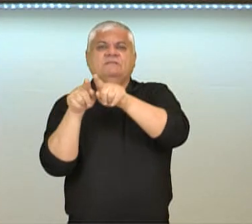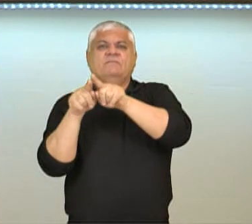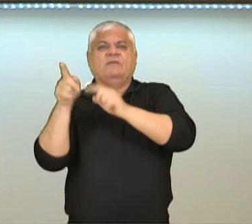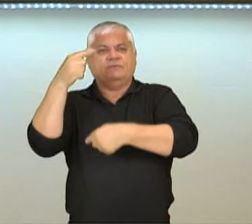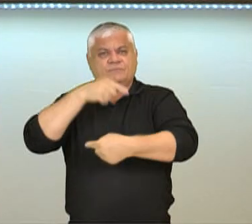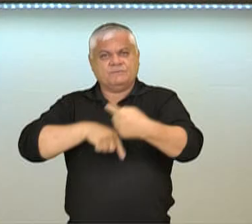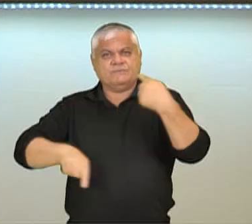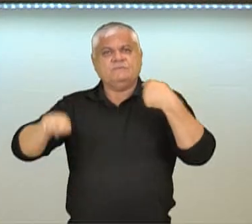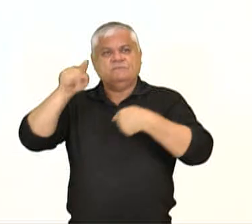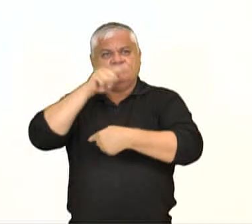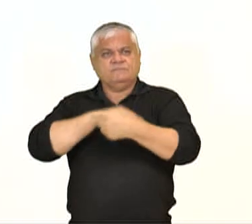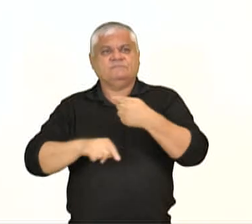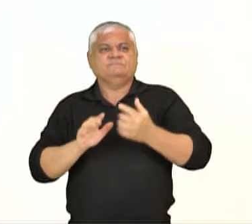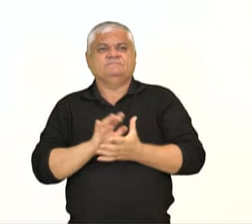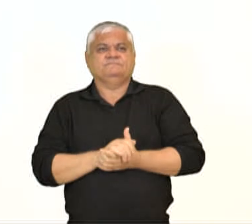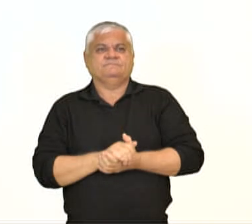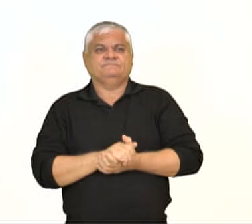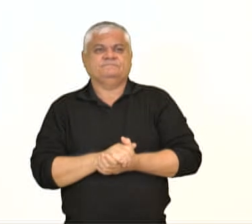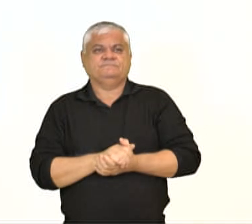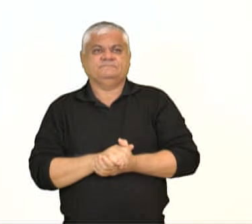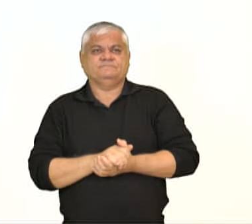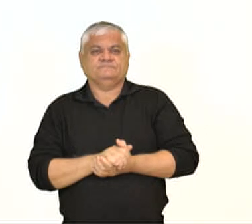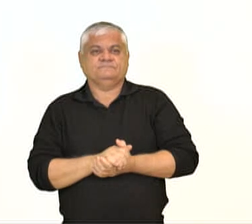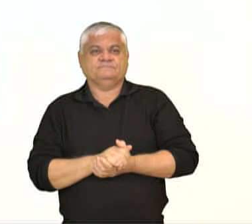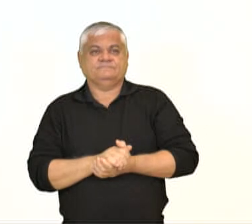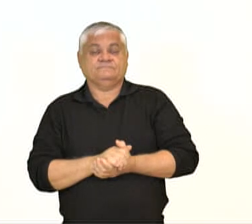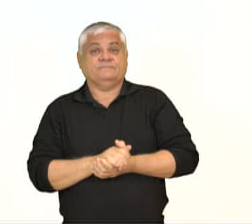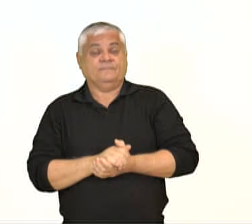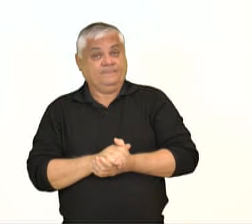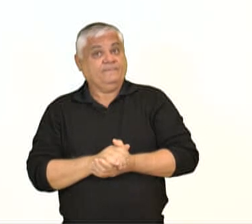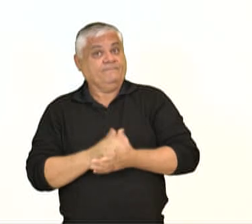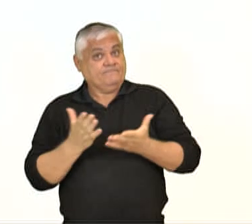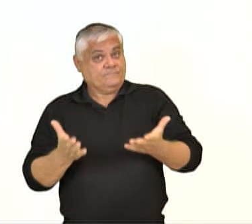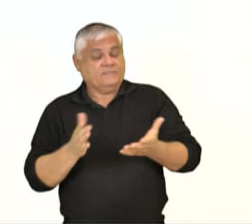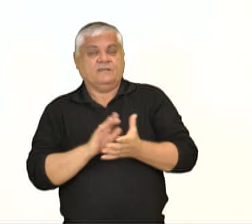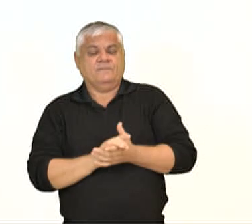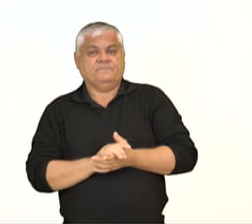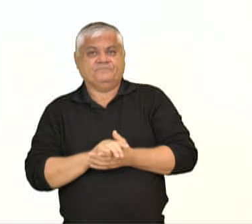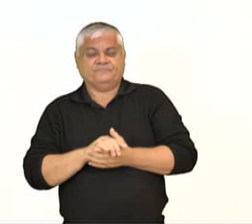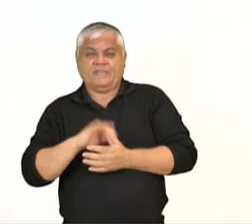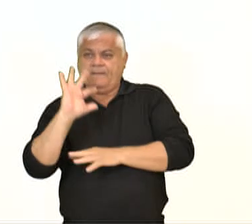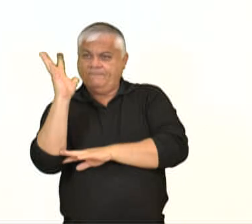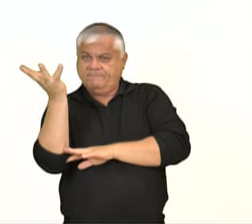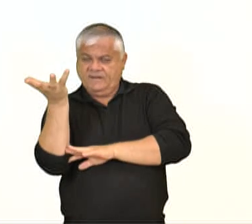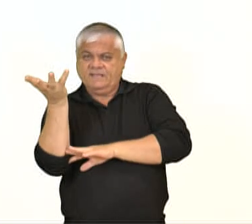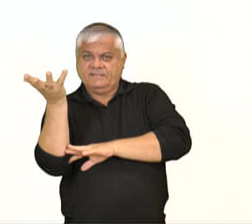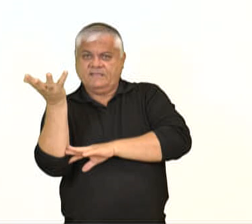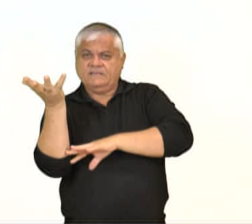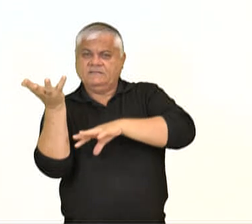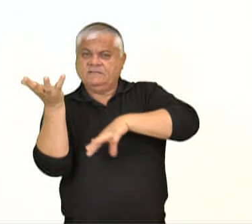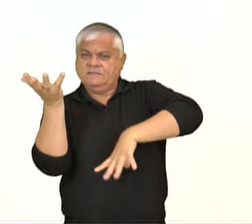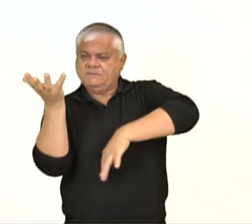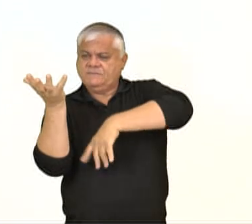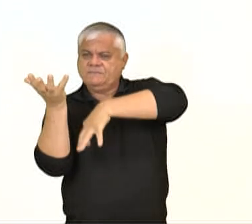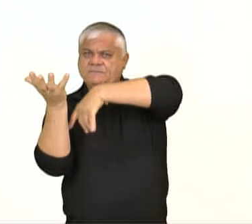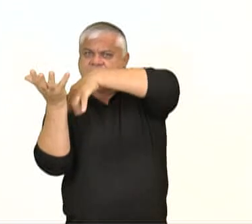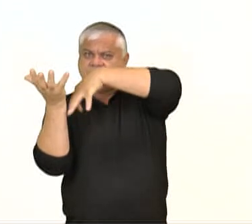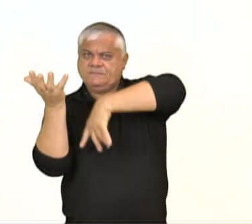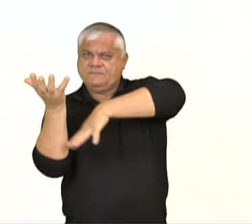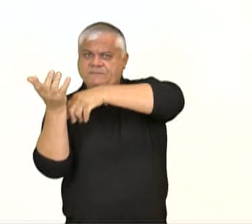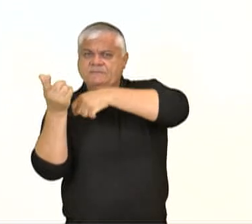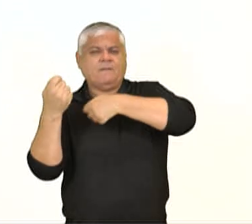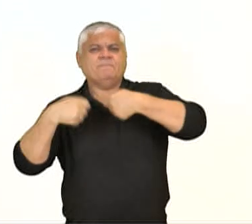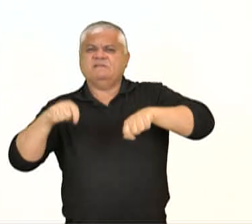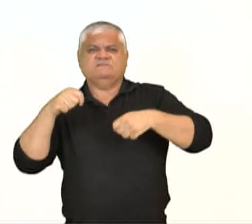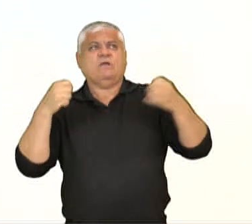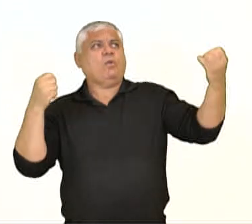ambiente, ok? Diferentemente da fotossíntese, a respiração das plantas acontece sem a dependência de